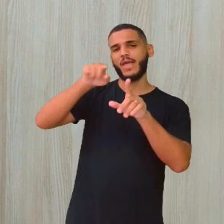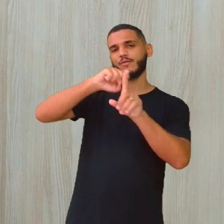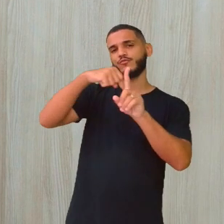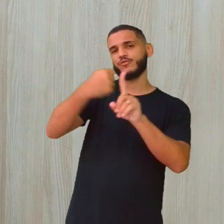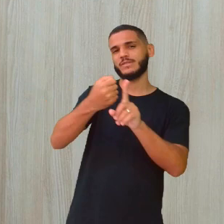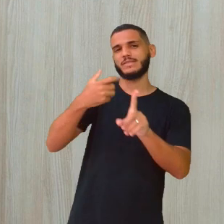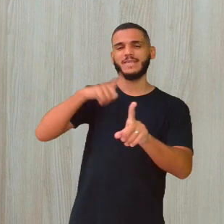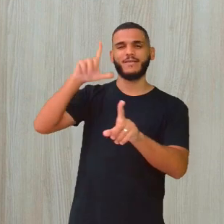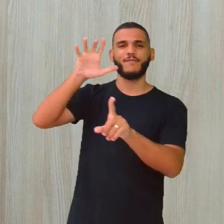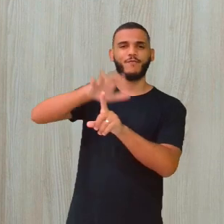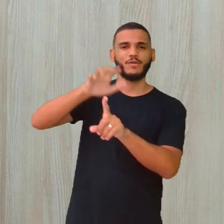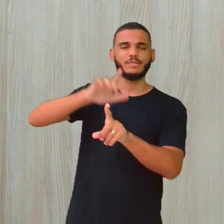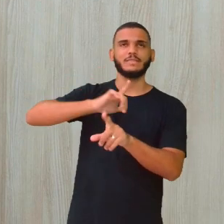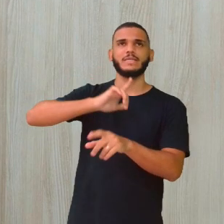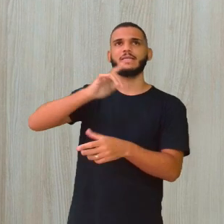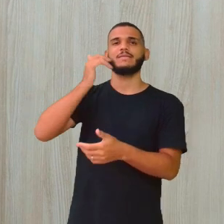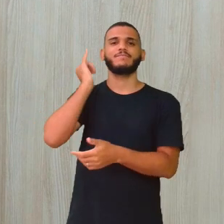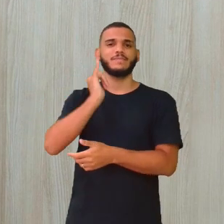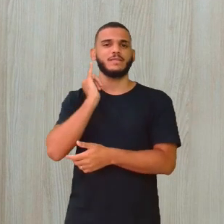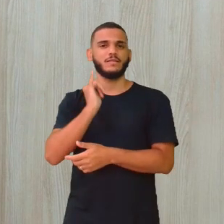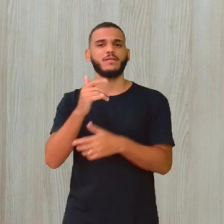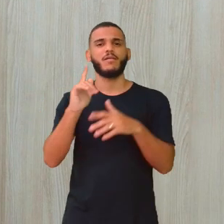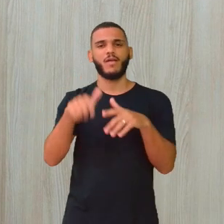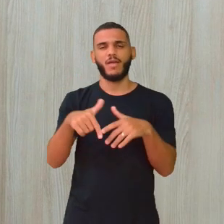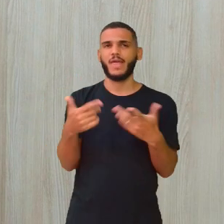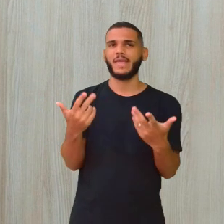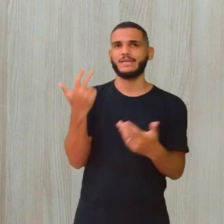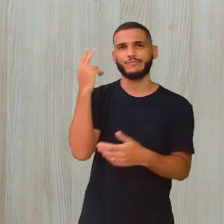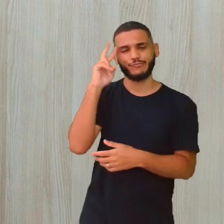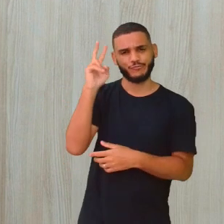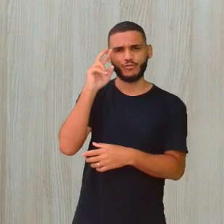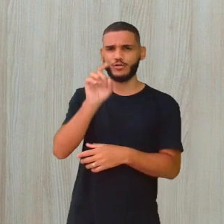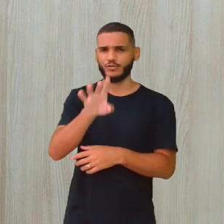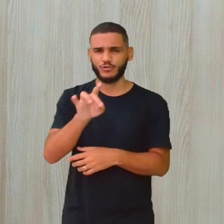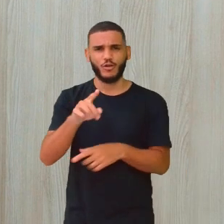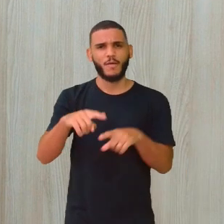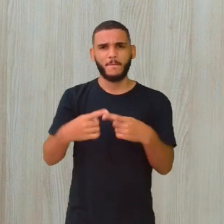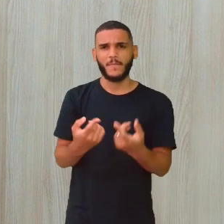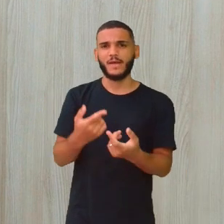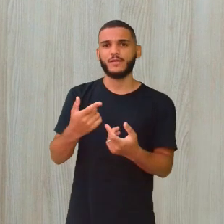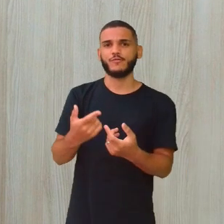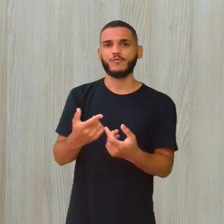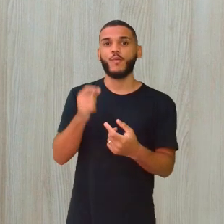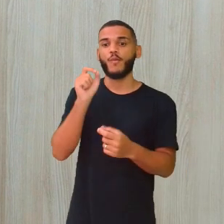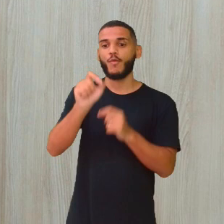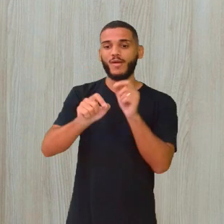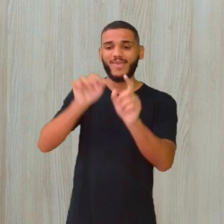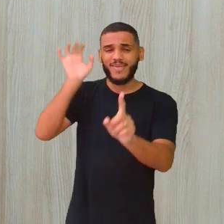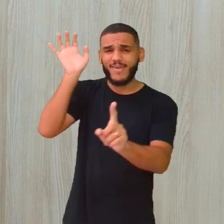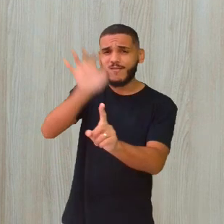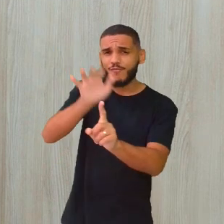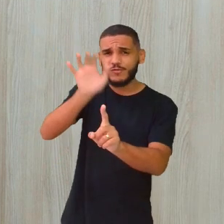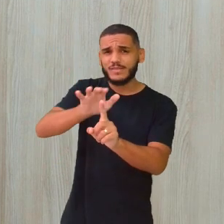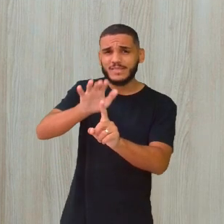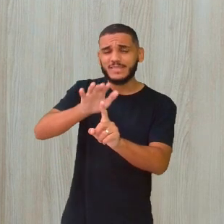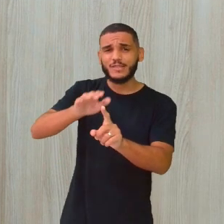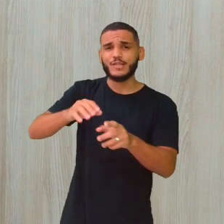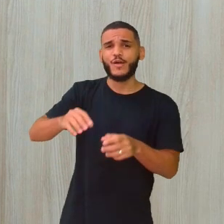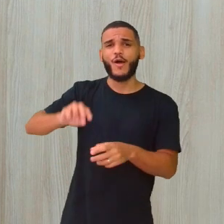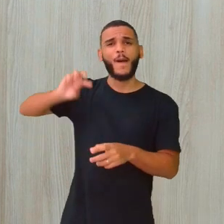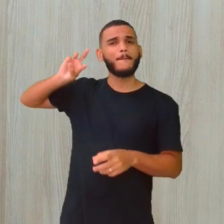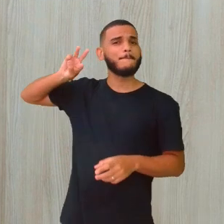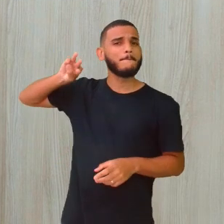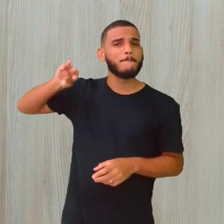gente pensa. A gente pensa que a narrativa ficcional é simplesmente contar uma história, quando na verdade você está reforçando para milhares, se não milhões de